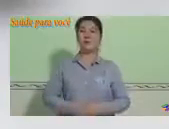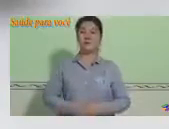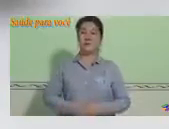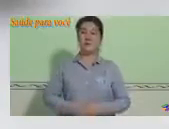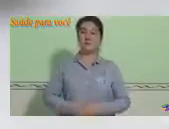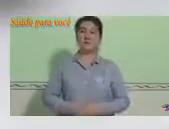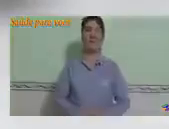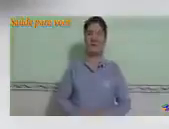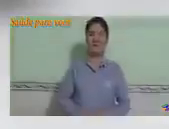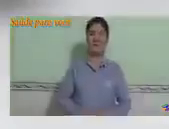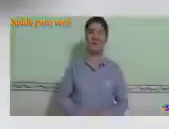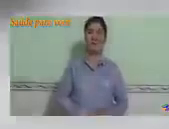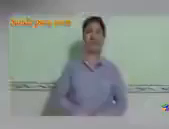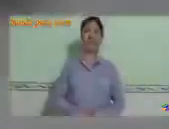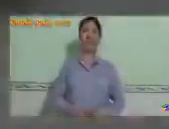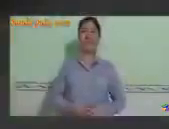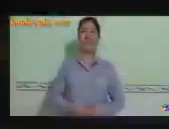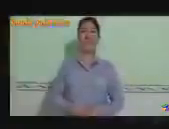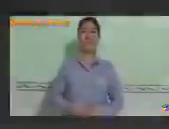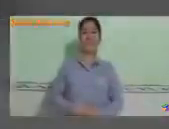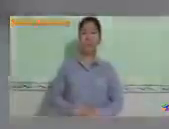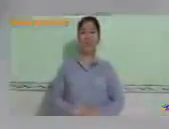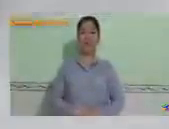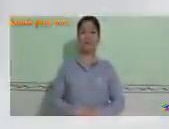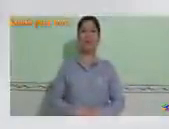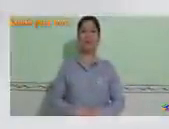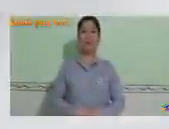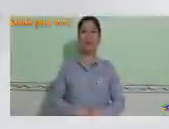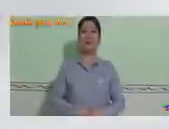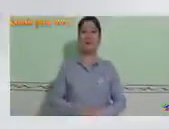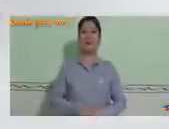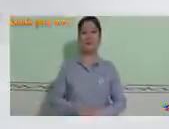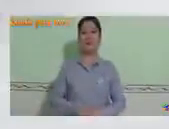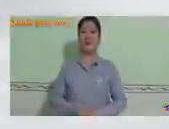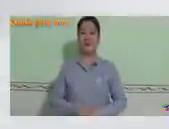RIADOIDOSOA elevado aos níveis de sentimentos de angústia e depressão.